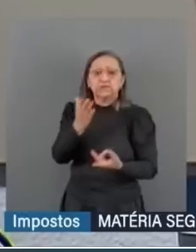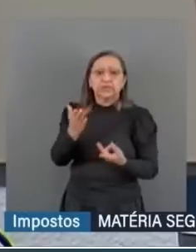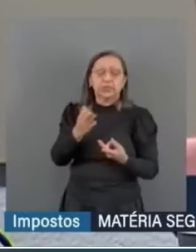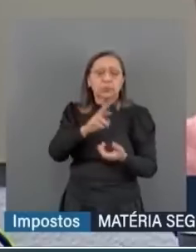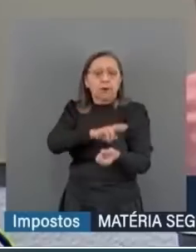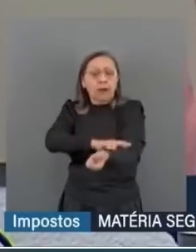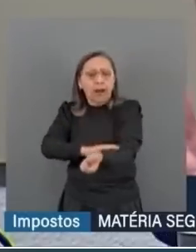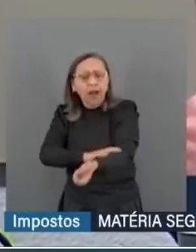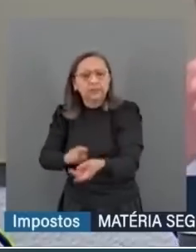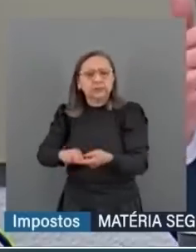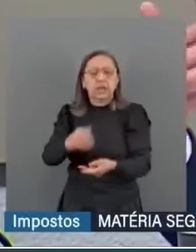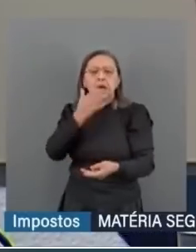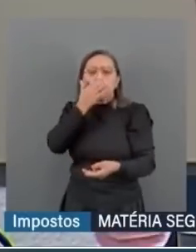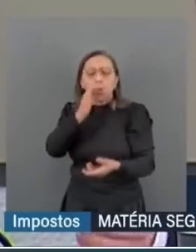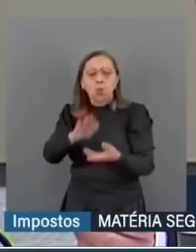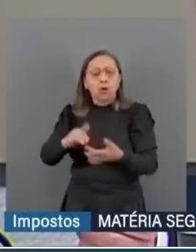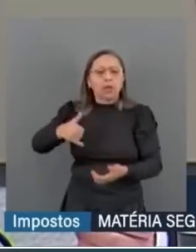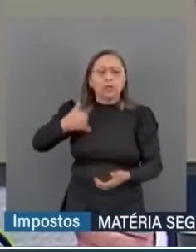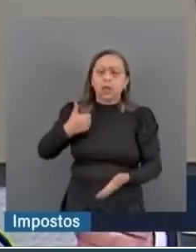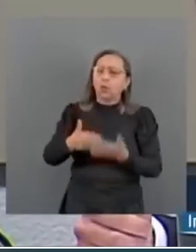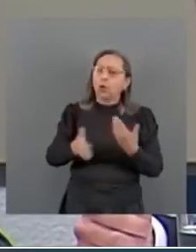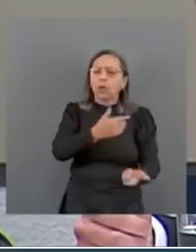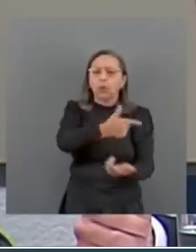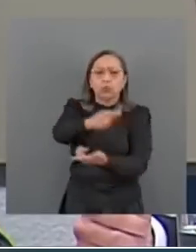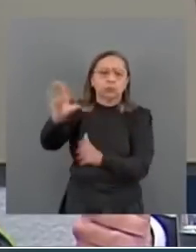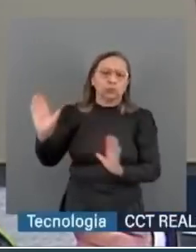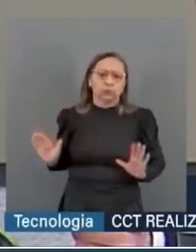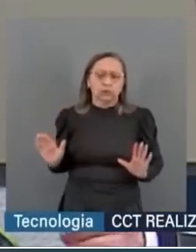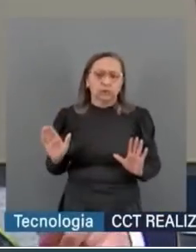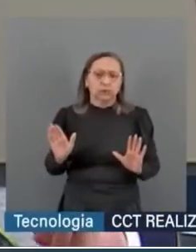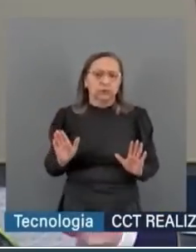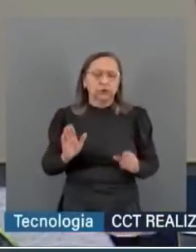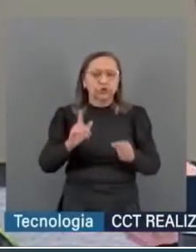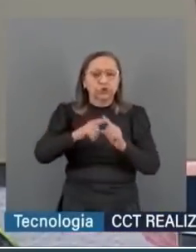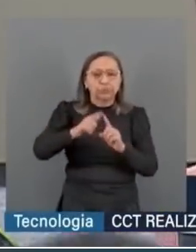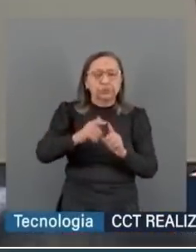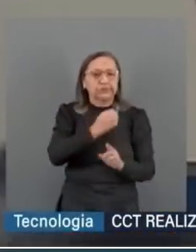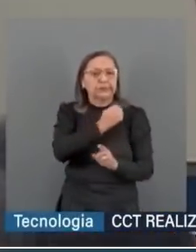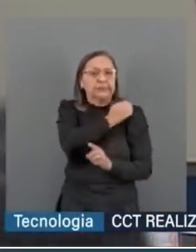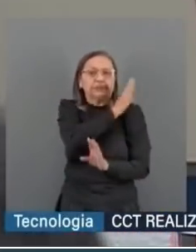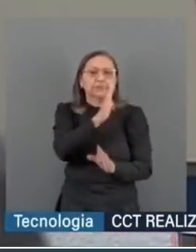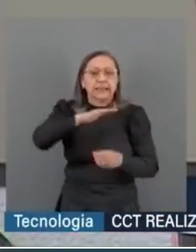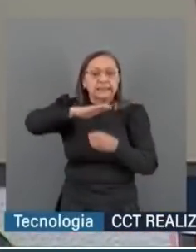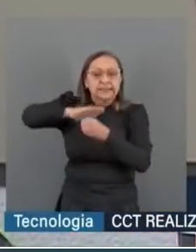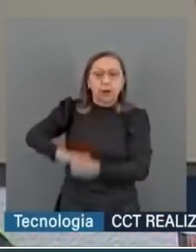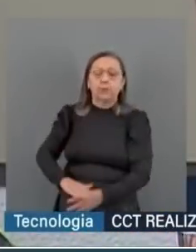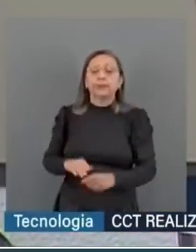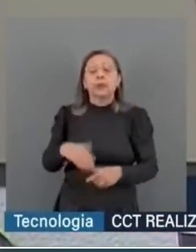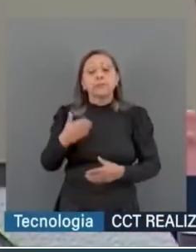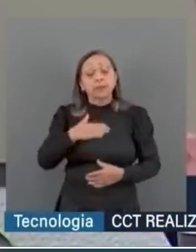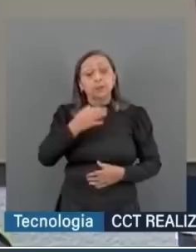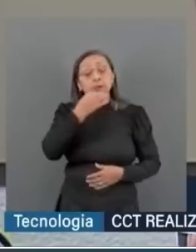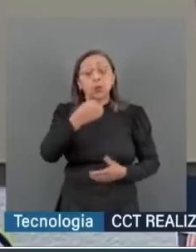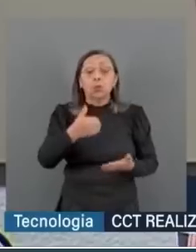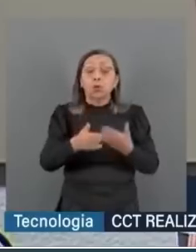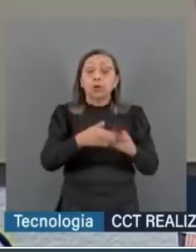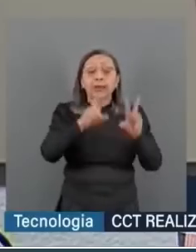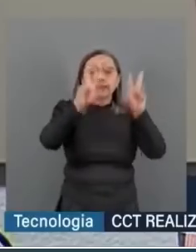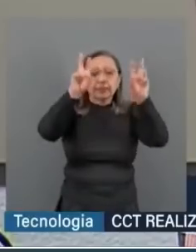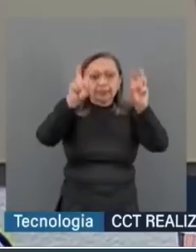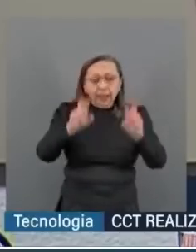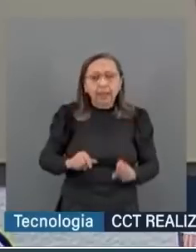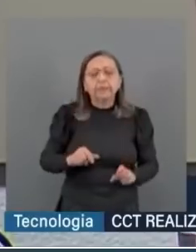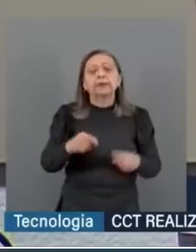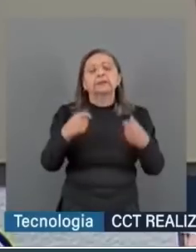o mundo está fazendo. O Brasil é um dos únicos 2 países da América Latina que criminalizam o usuário de drogas com base na declaração da polícia, né?